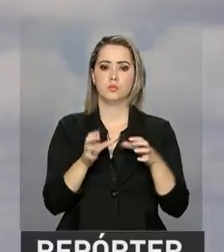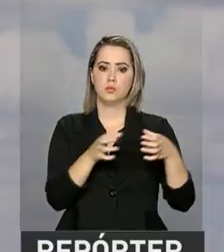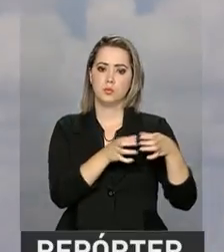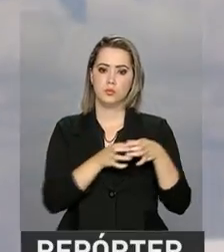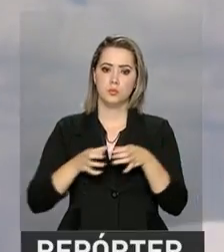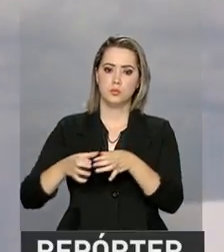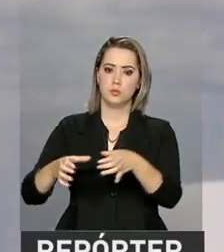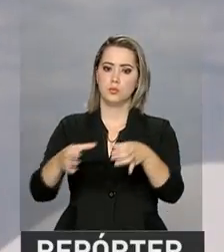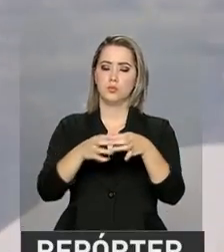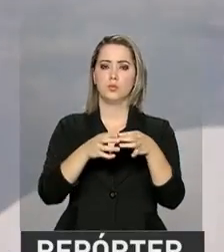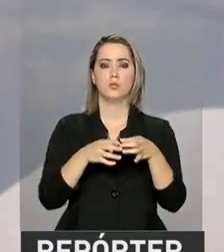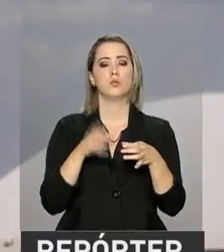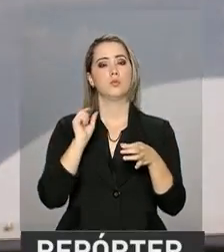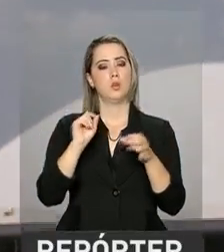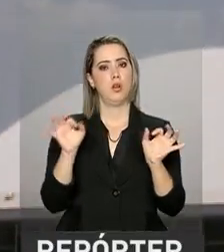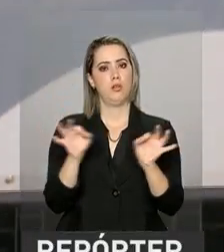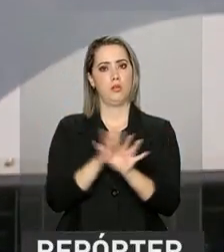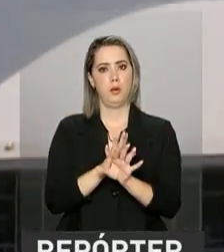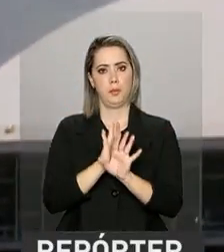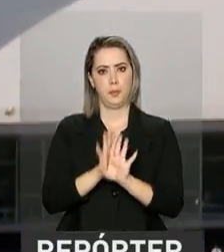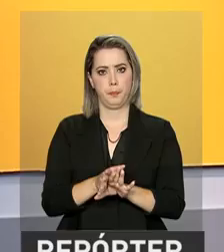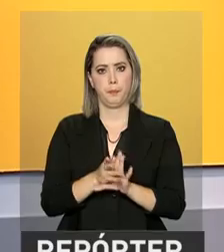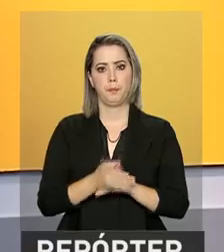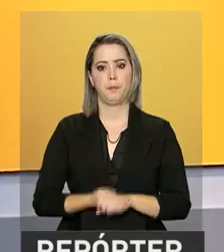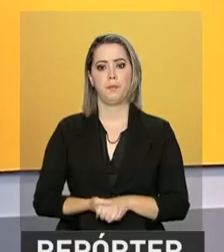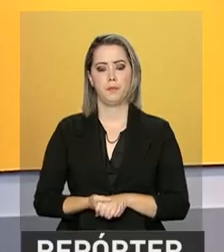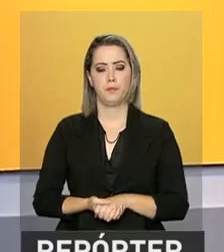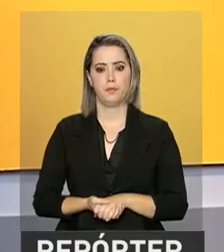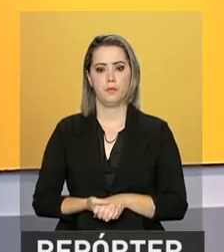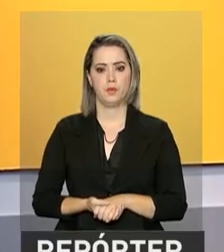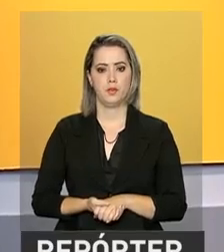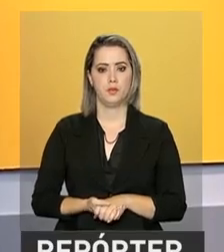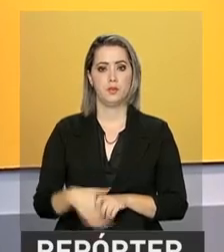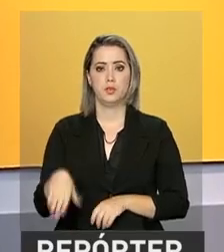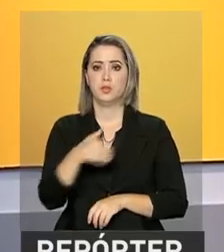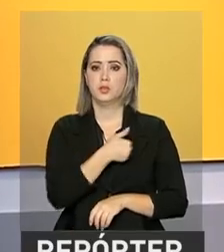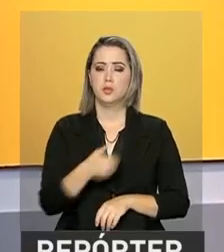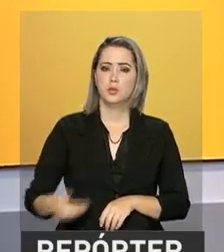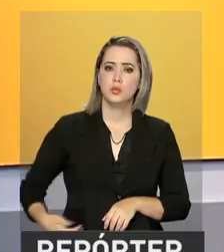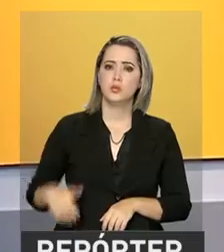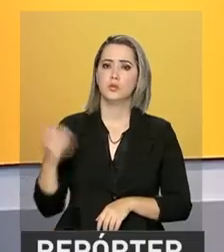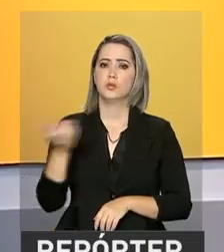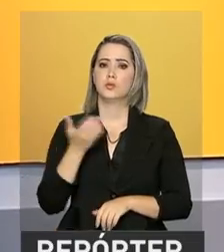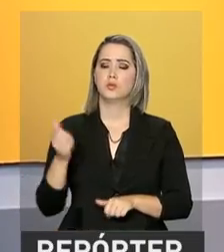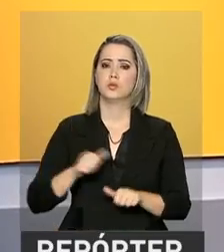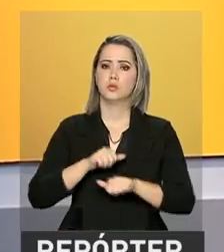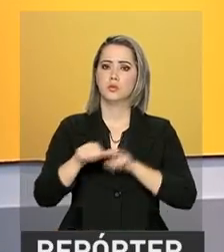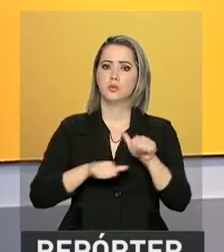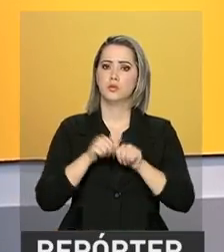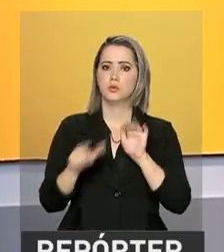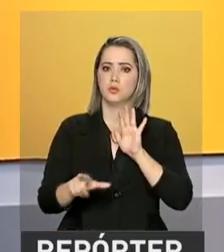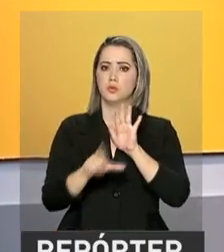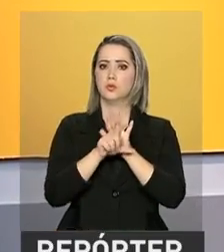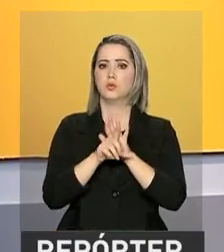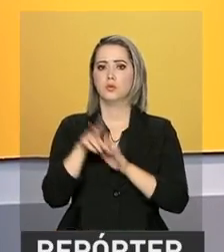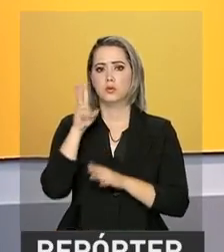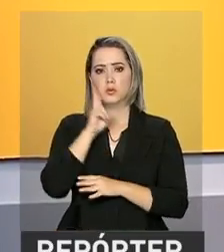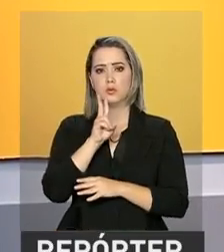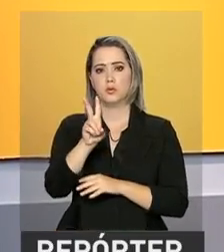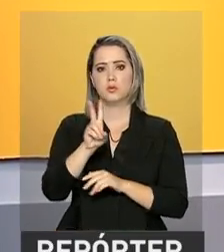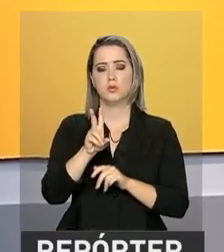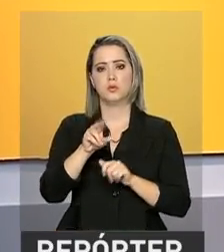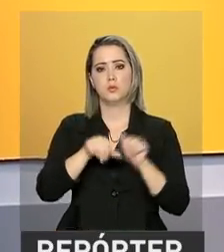do senado estejam encerradas o governo pretende com a reforma moderniza a legislação para acompanhar